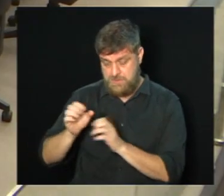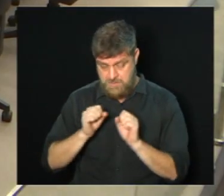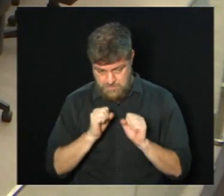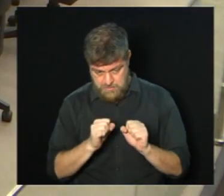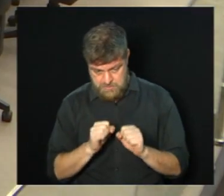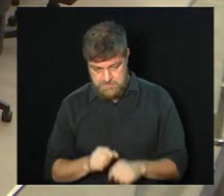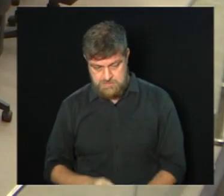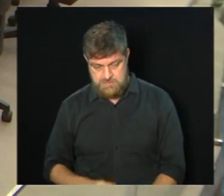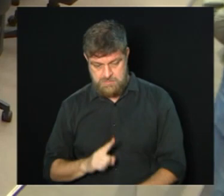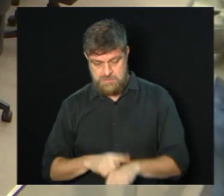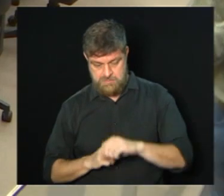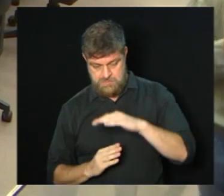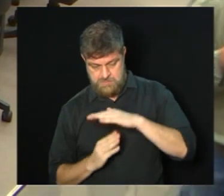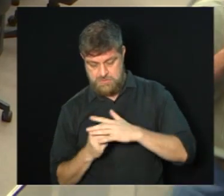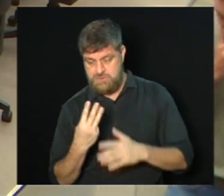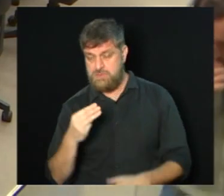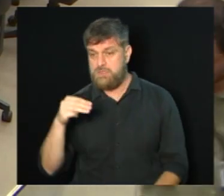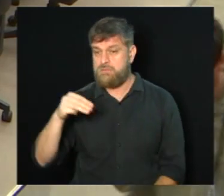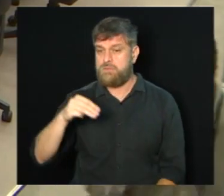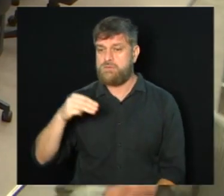por até 3 minutos.